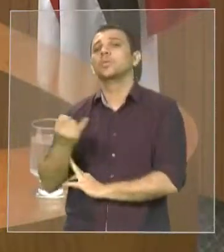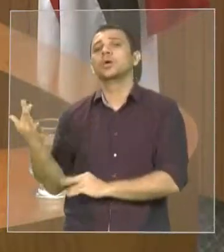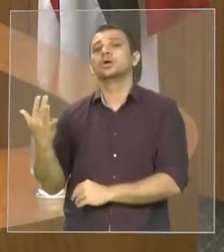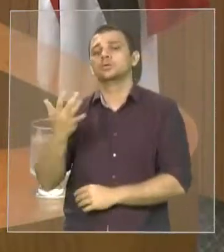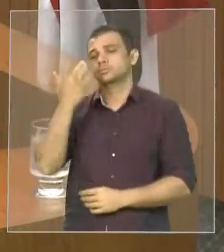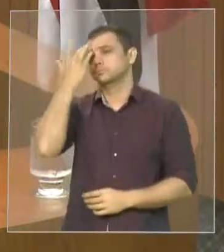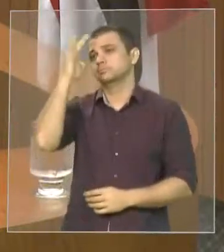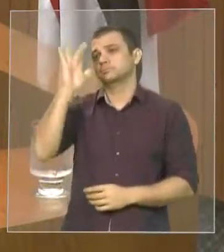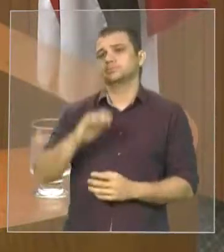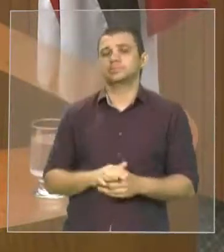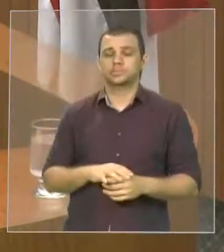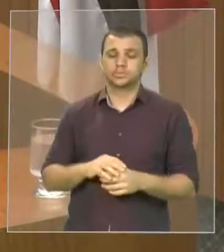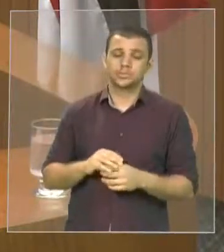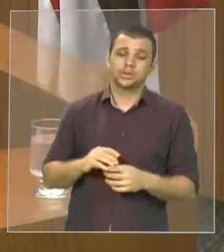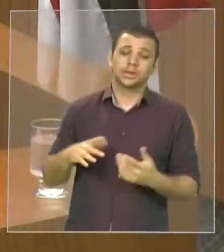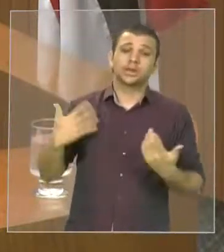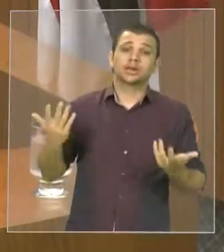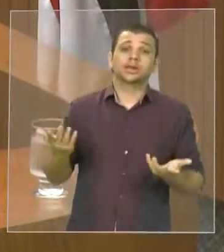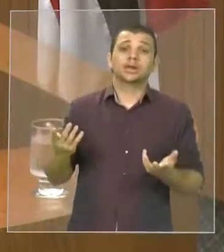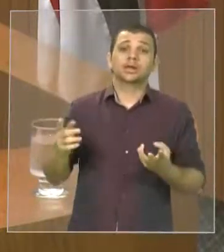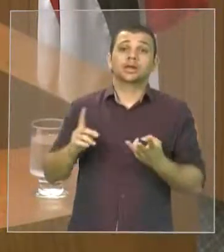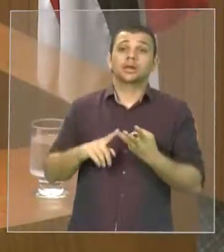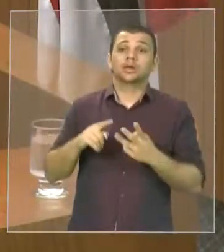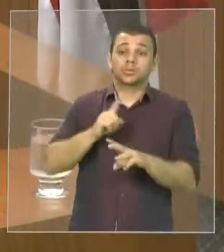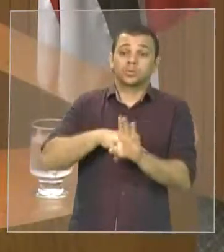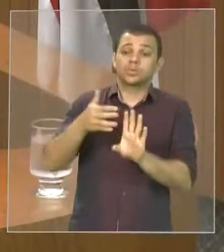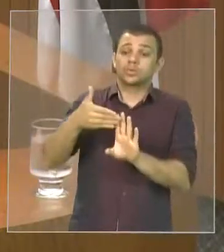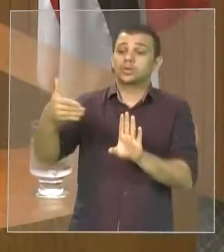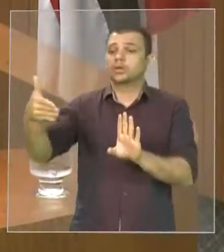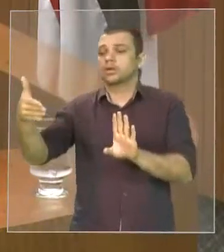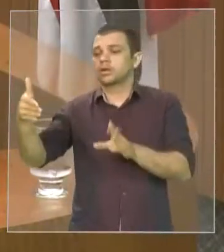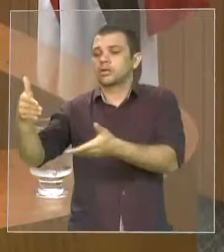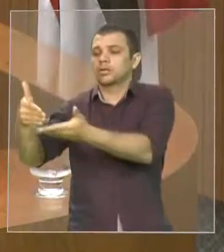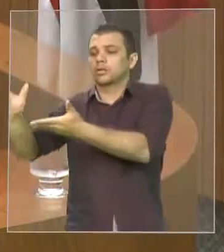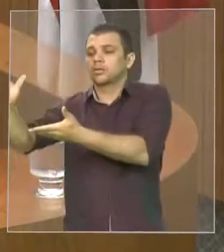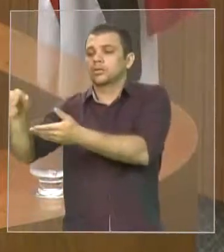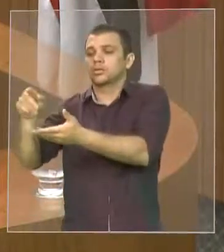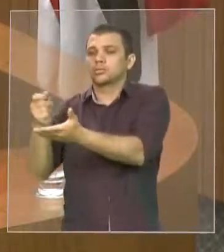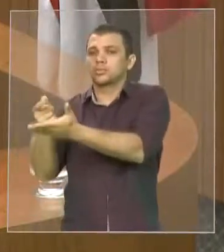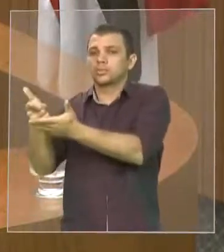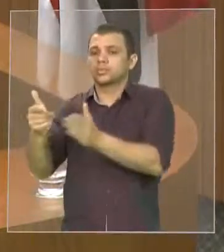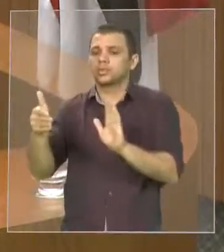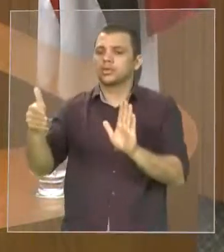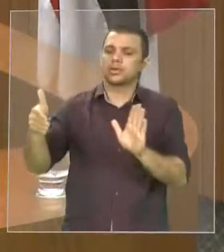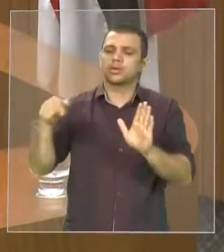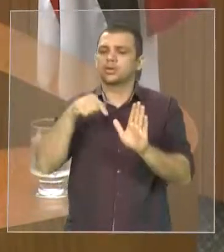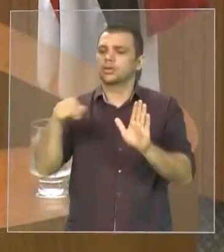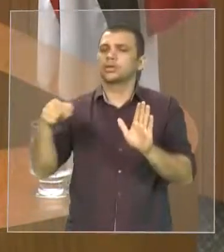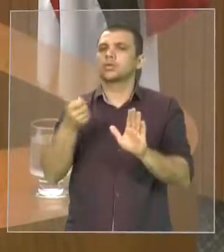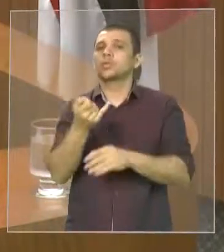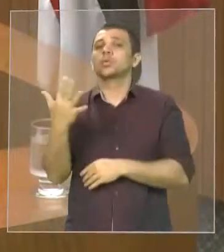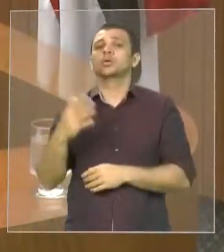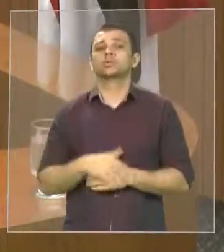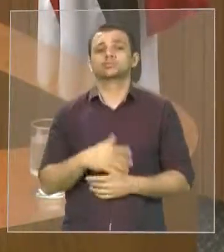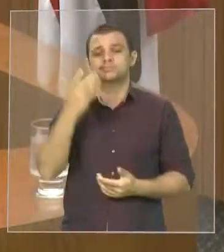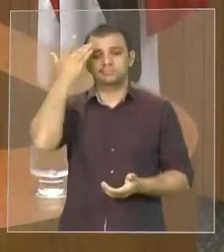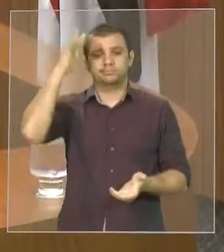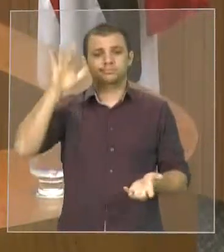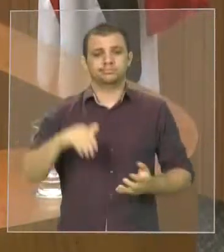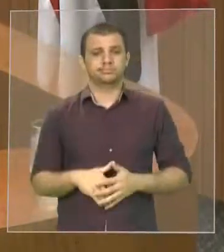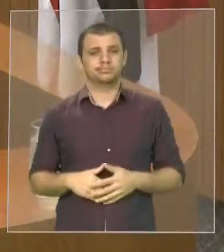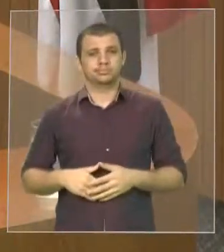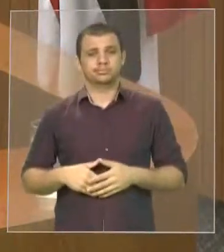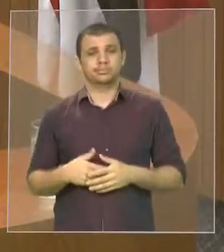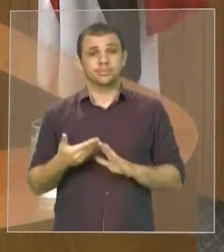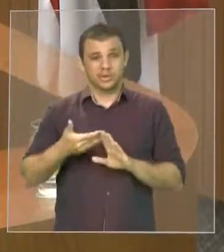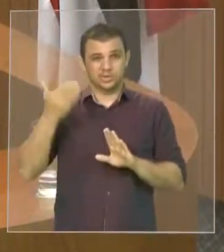empréstimo? Qual é o período de carência? Há poucos dias atrás, o governador mandou uma mensagem a